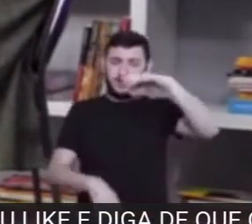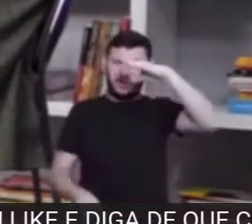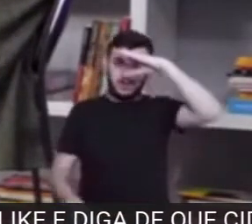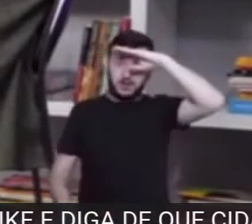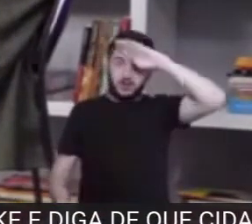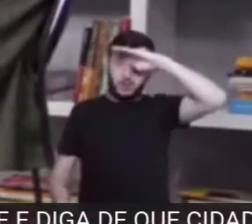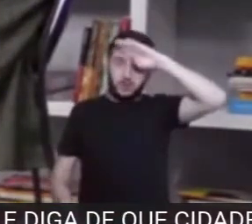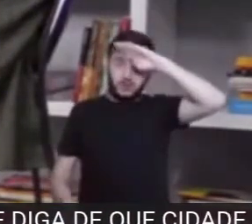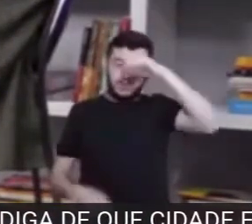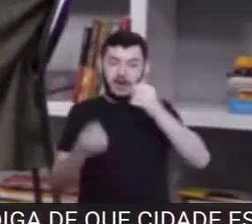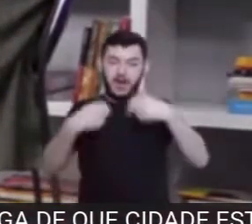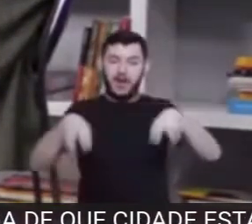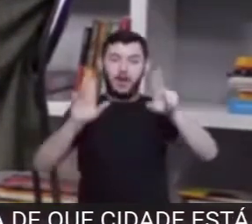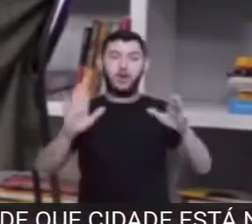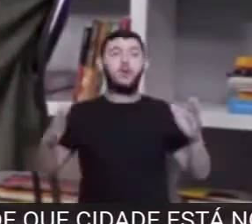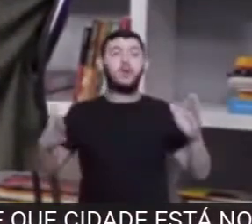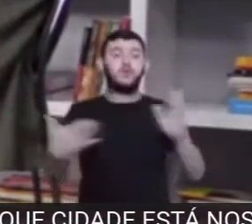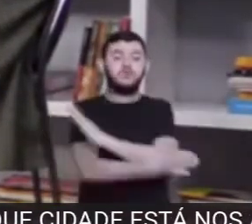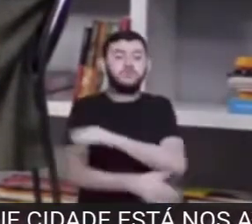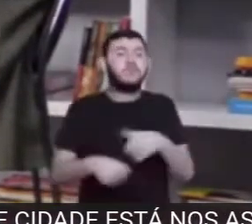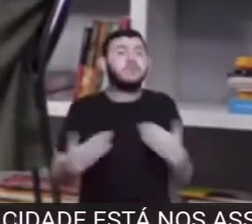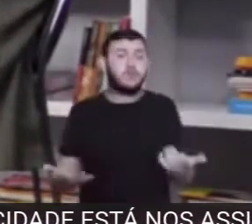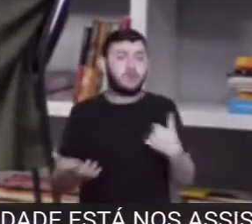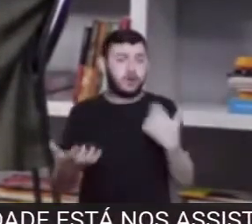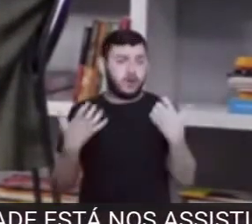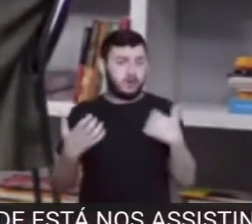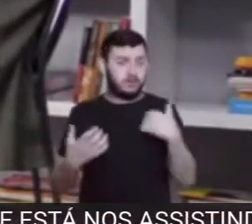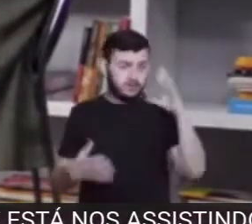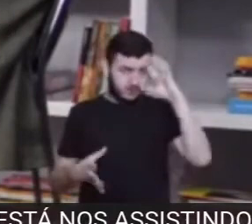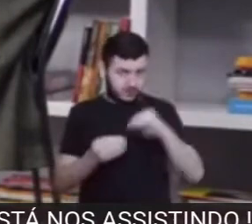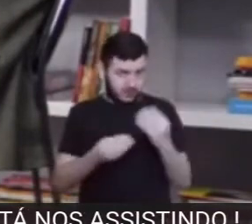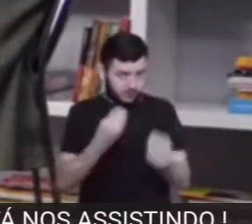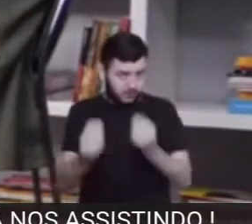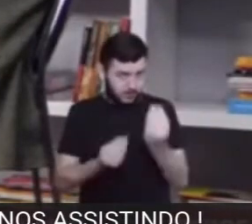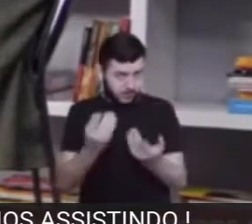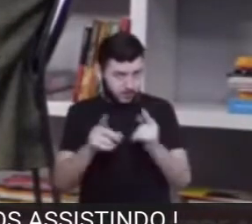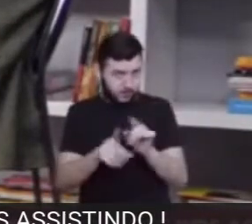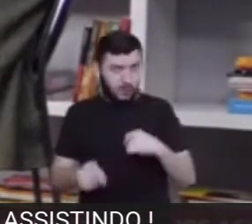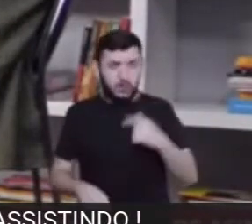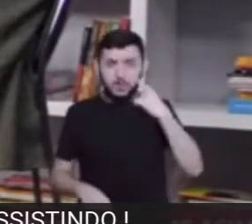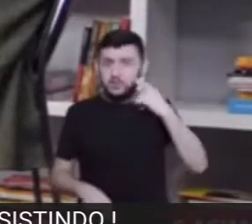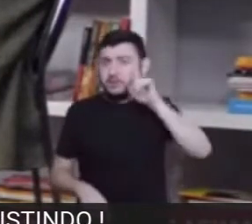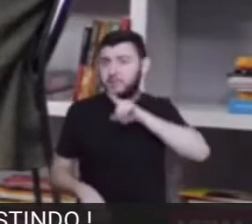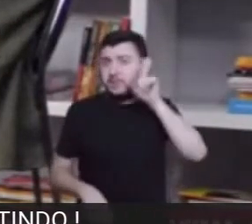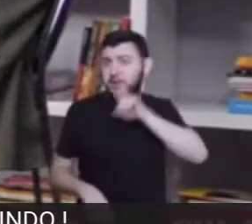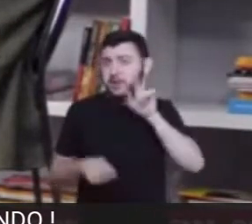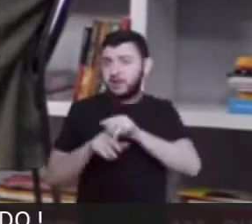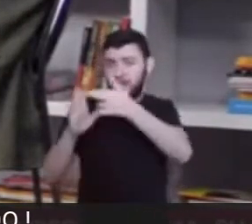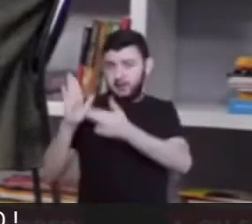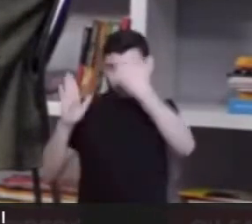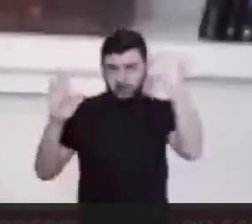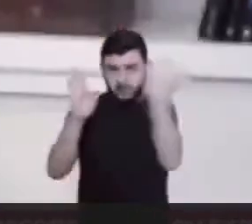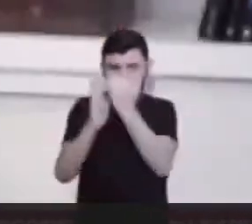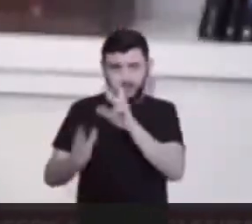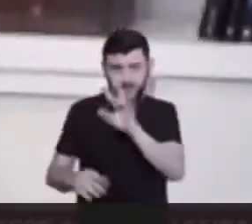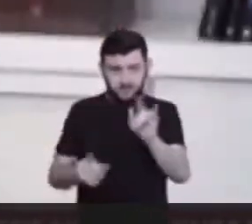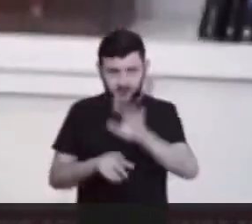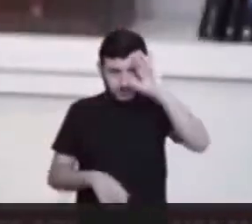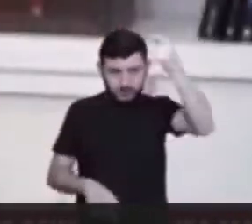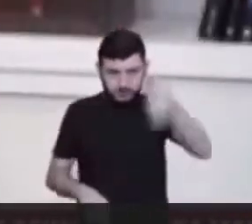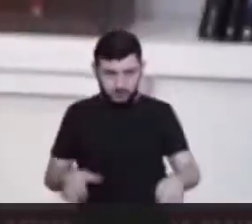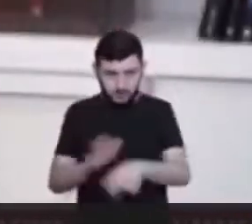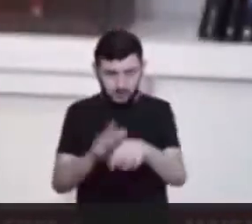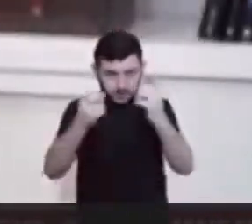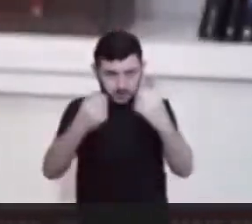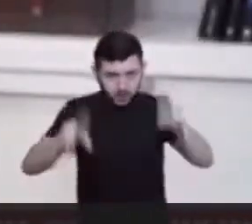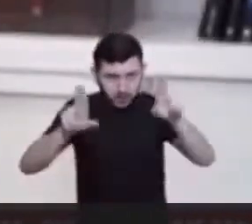ver se os americanos vão cumprir. Vamos ver se os americanos vão cumprir a decisão da ONU. Aí, eu